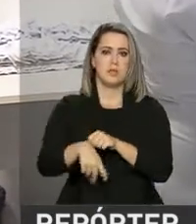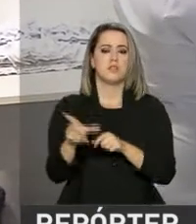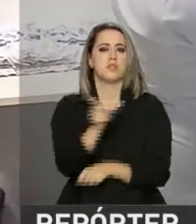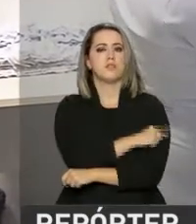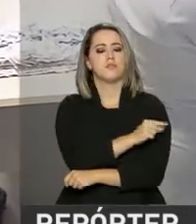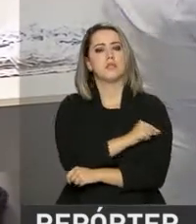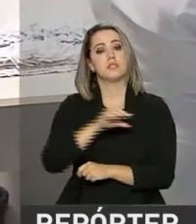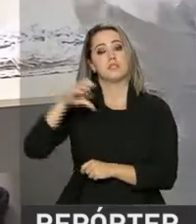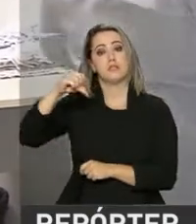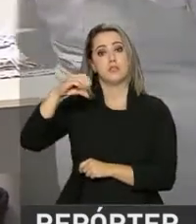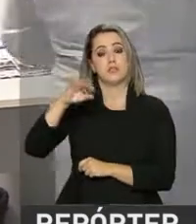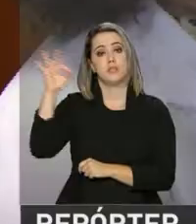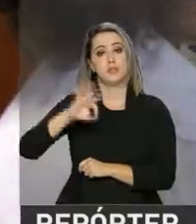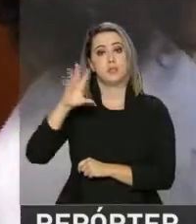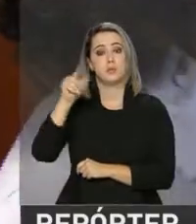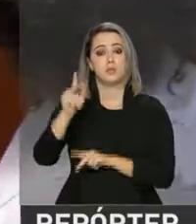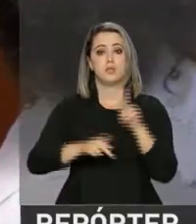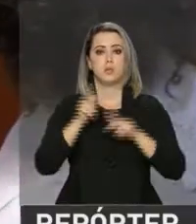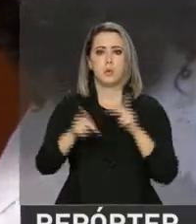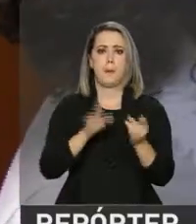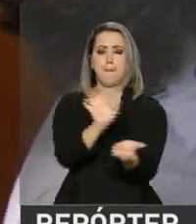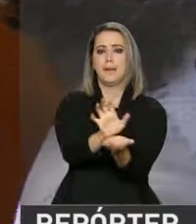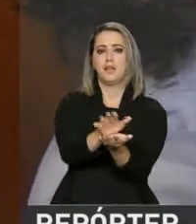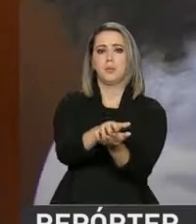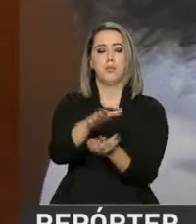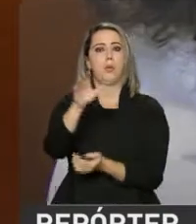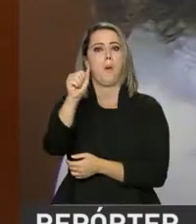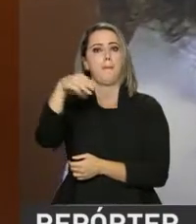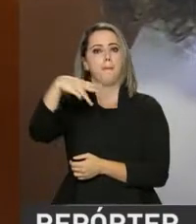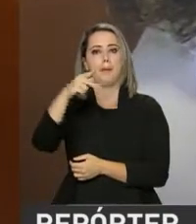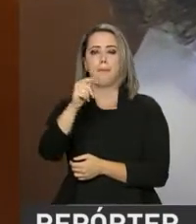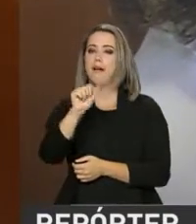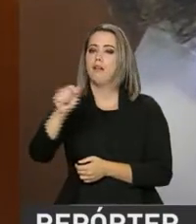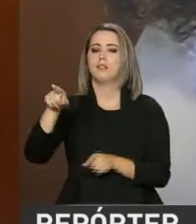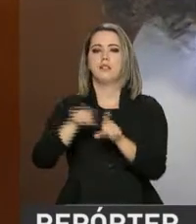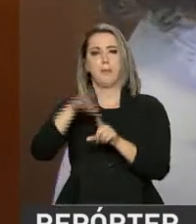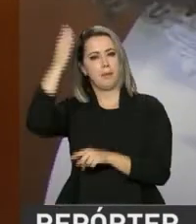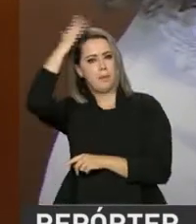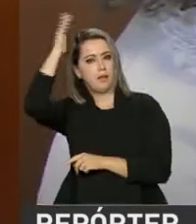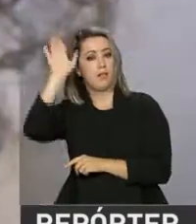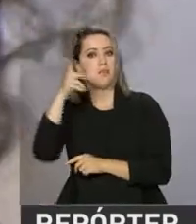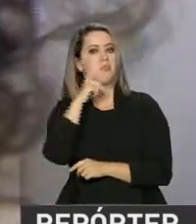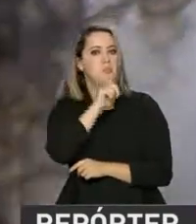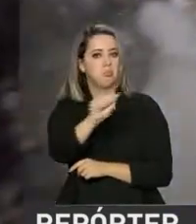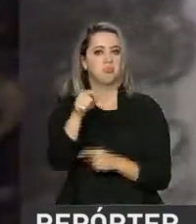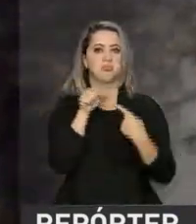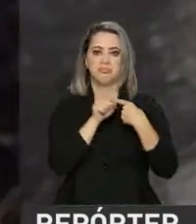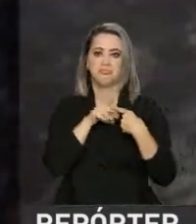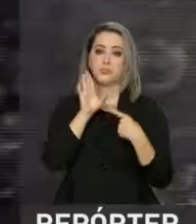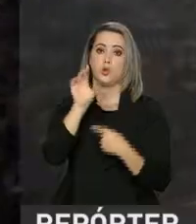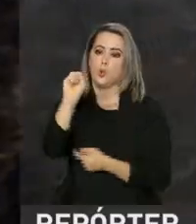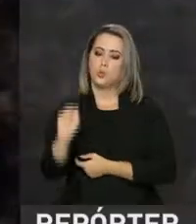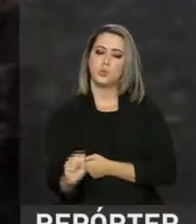90% do público algo pernambuco amapá e paraná atingiram a meta a região sul do